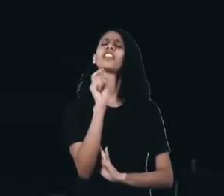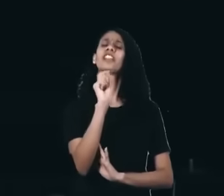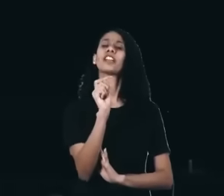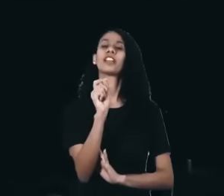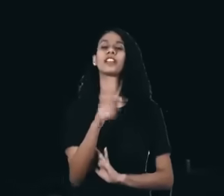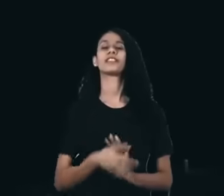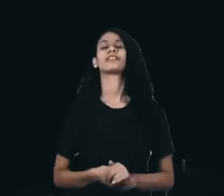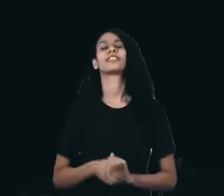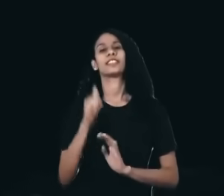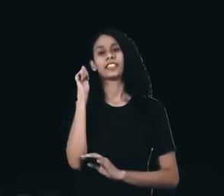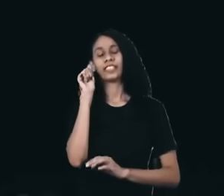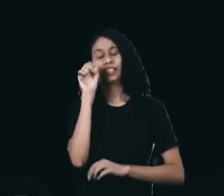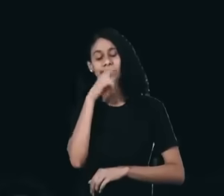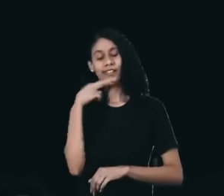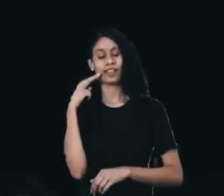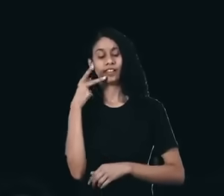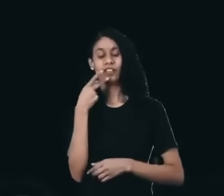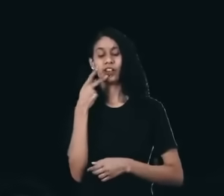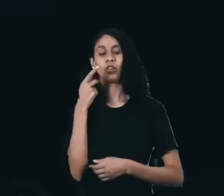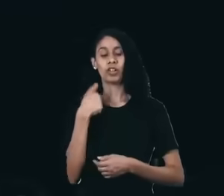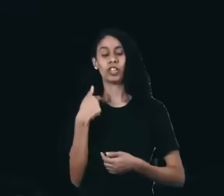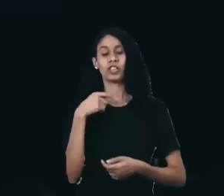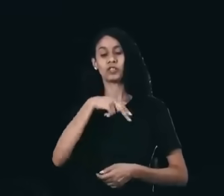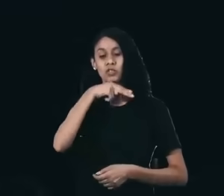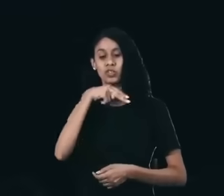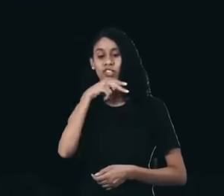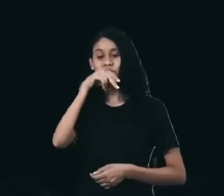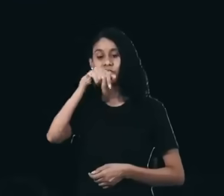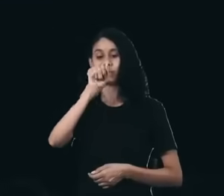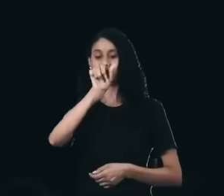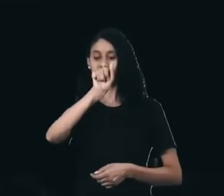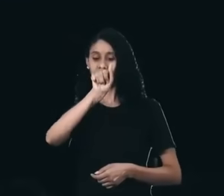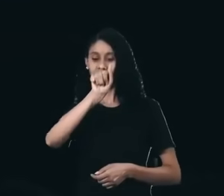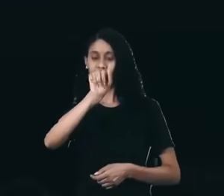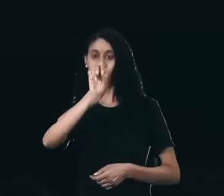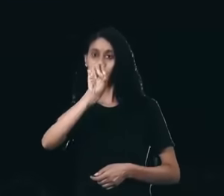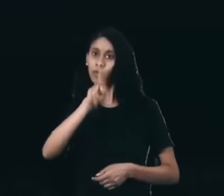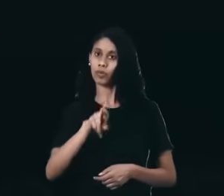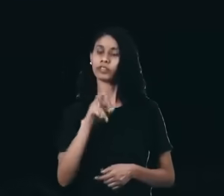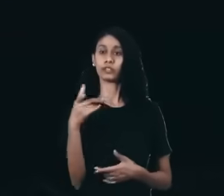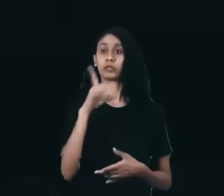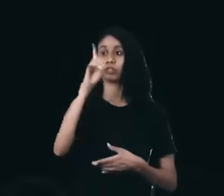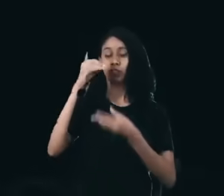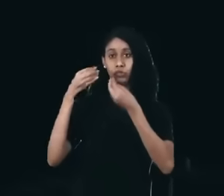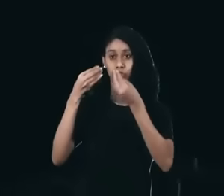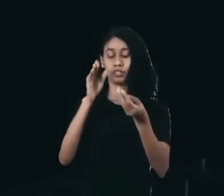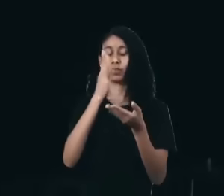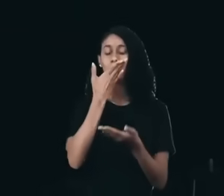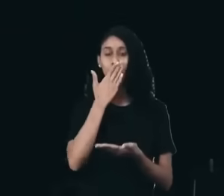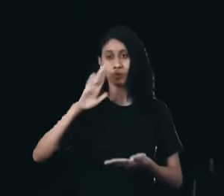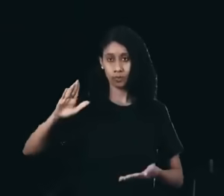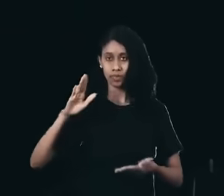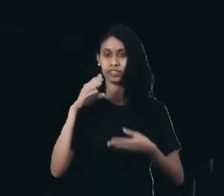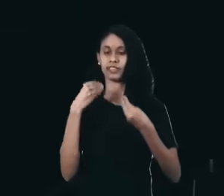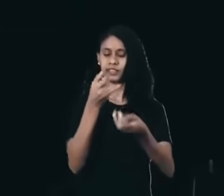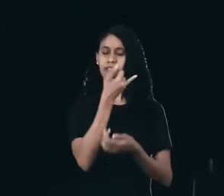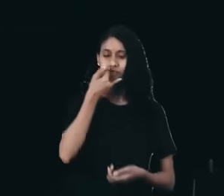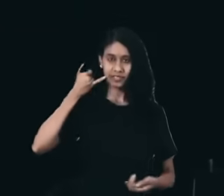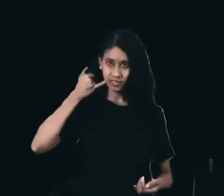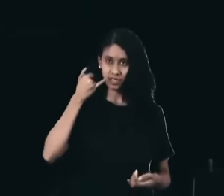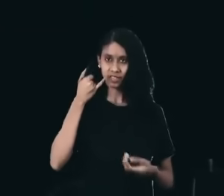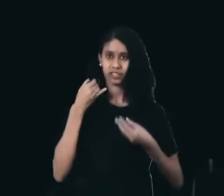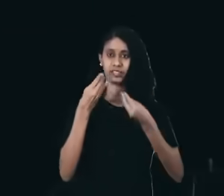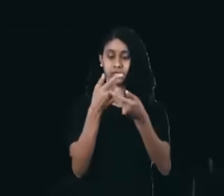disse, pronto, está habilitada a casar com Isaac. Ei, quando Deus te der uma promessa, quando Deus te der um Isaac, quando Deus te der algo